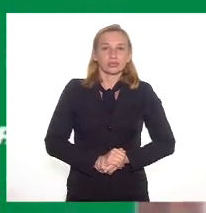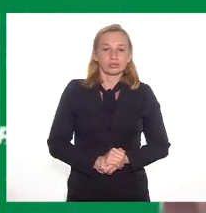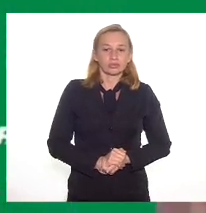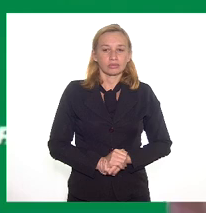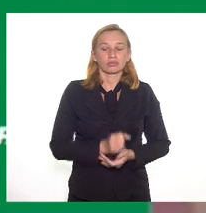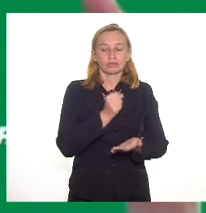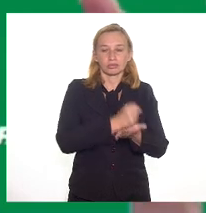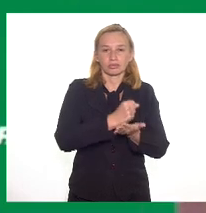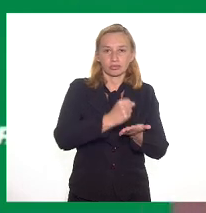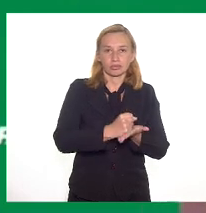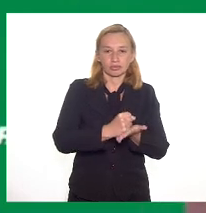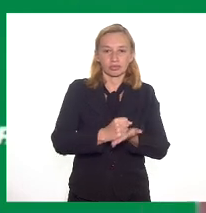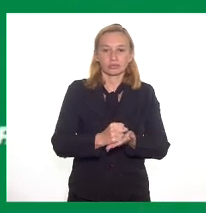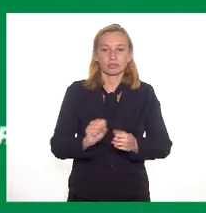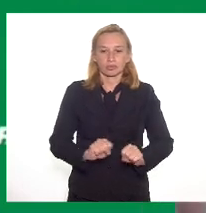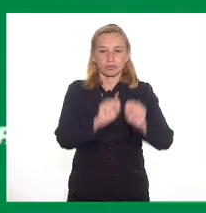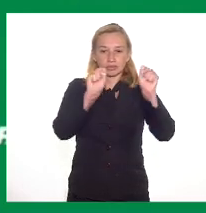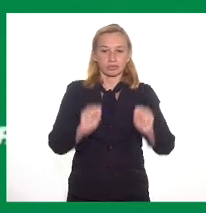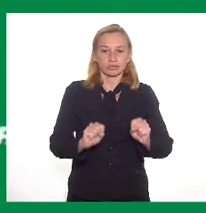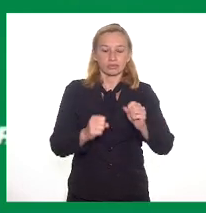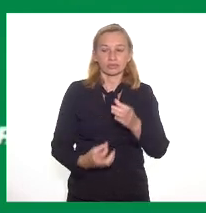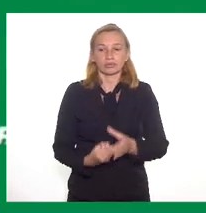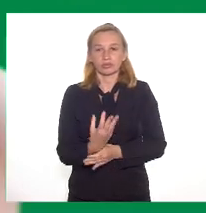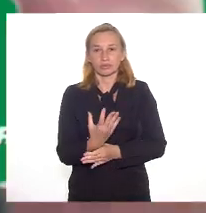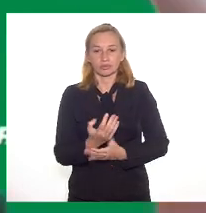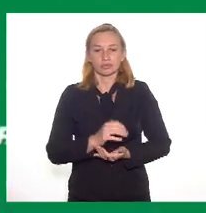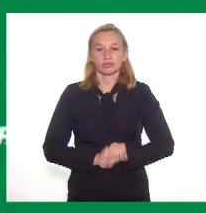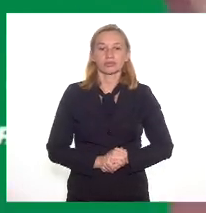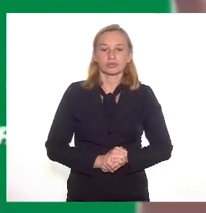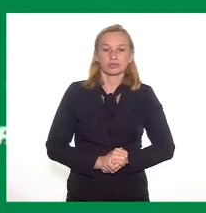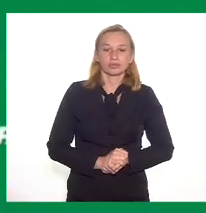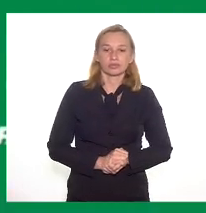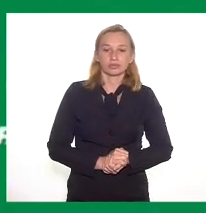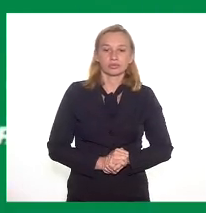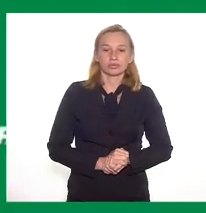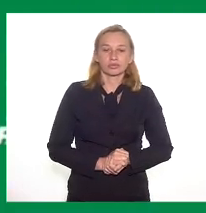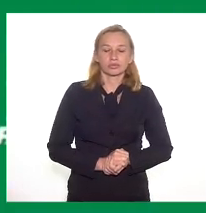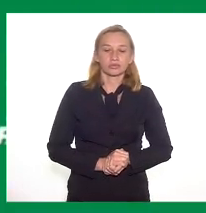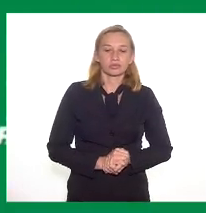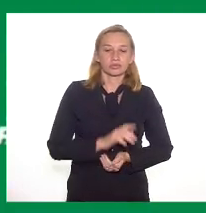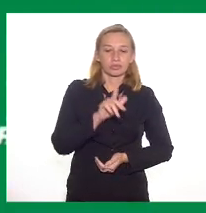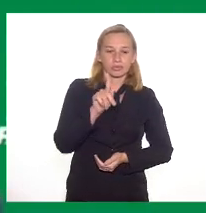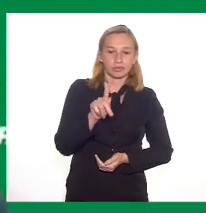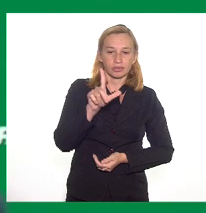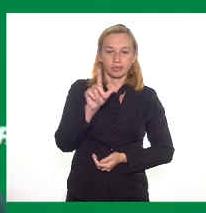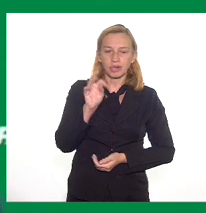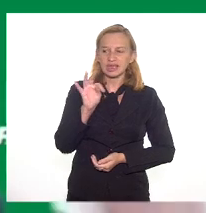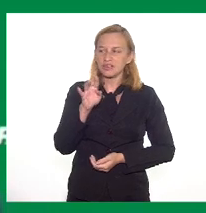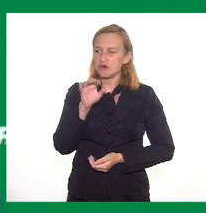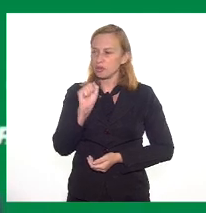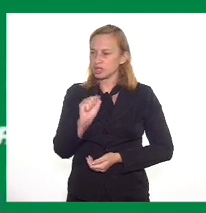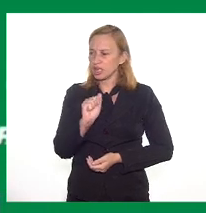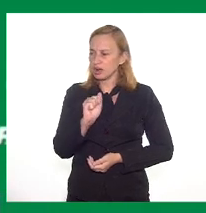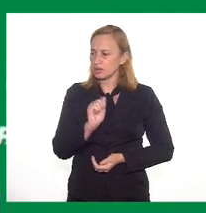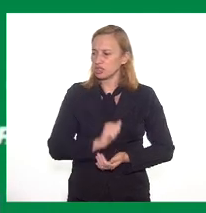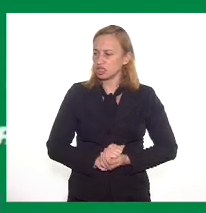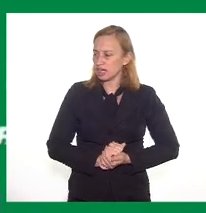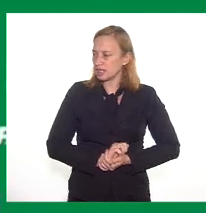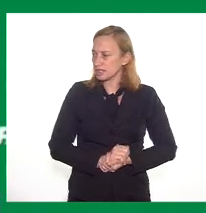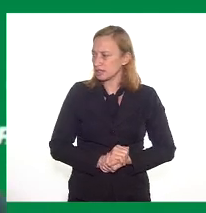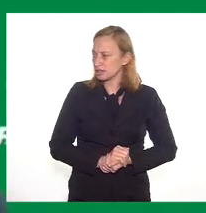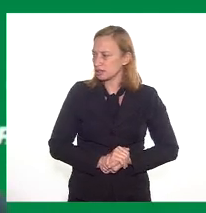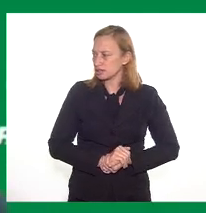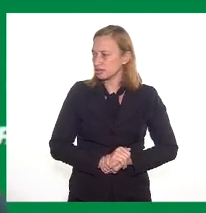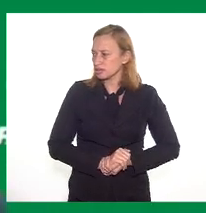à contratação do sistema de produção, né, vamos dizer, de tudo que envolve lá as plataformas de petróleo, os senhores vão ouvir do